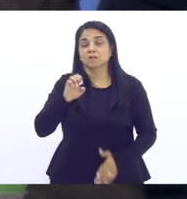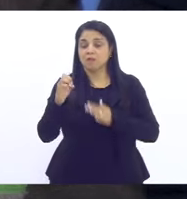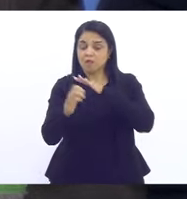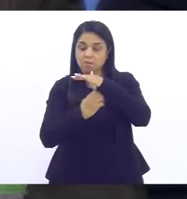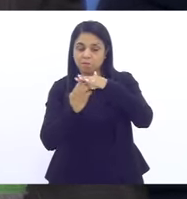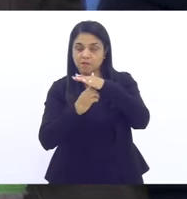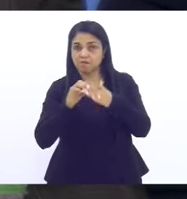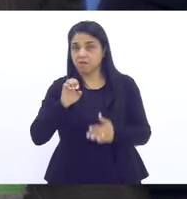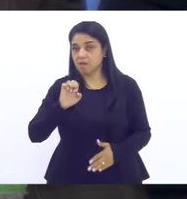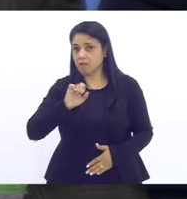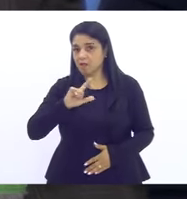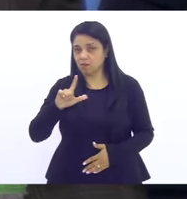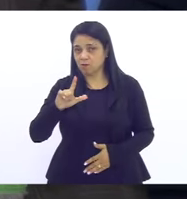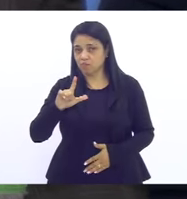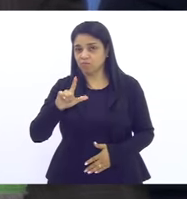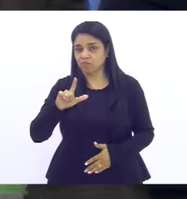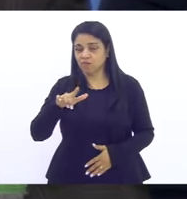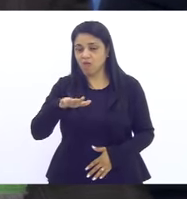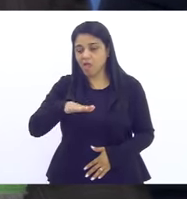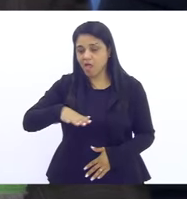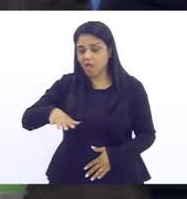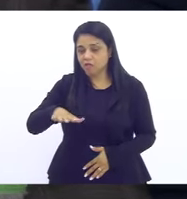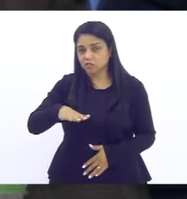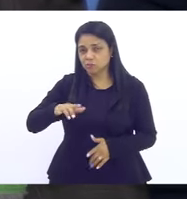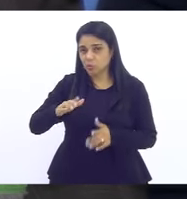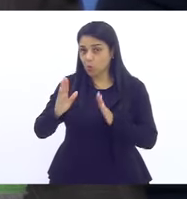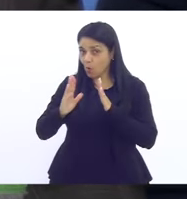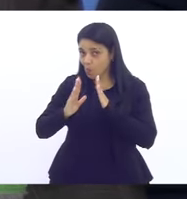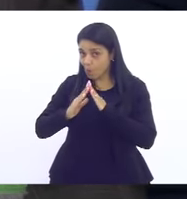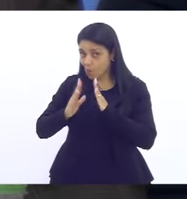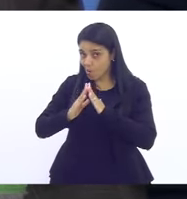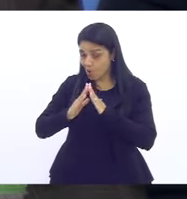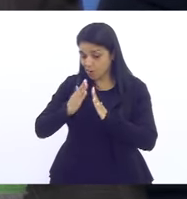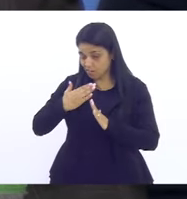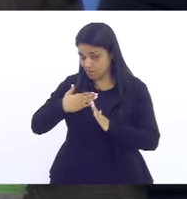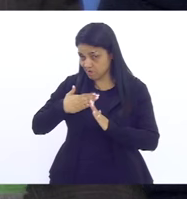região que eu atuo, que eu moro,